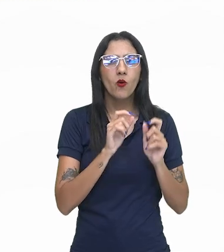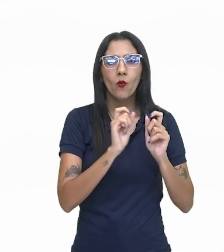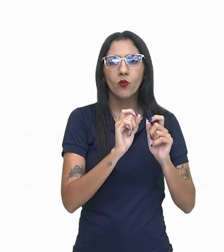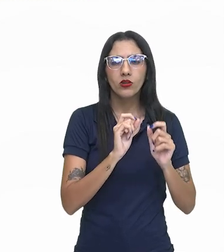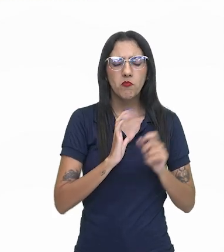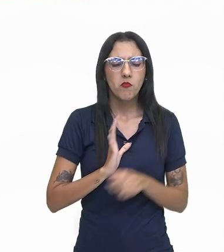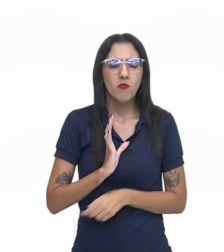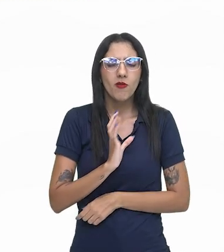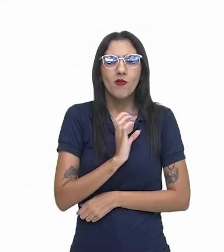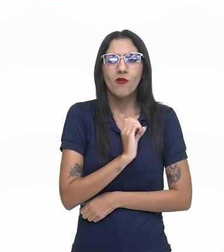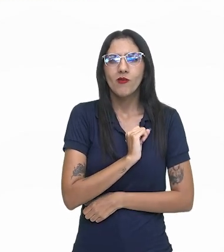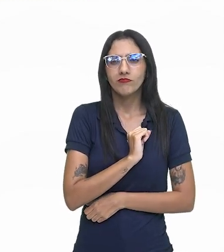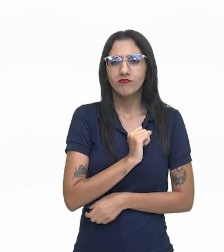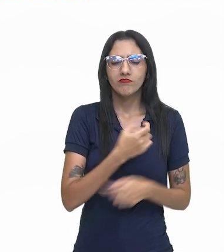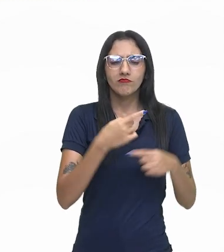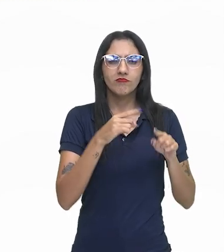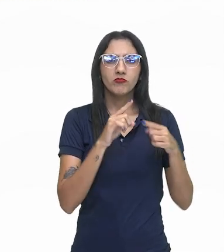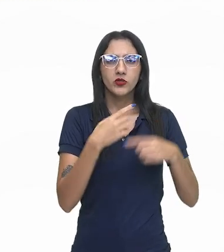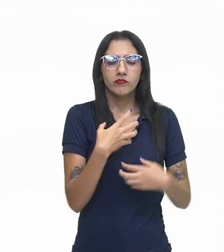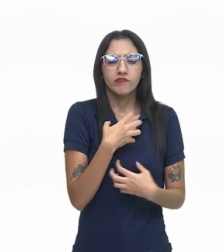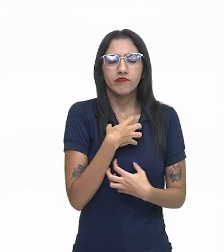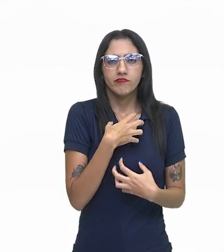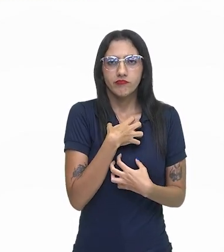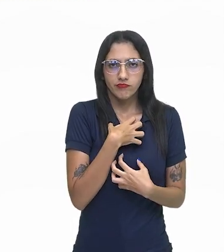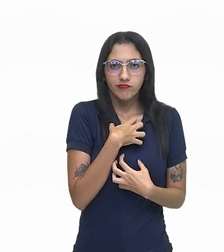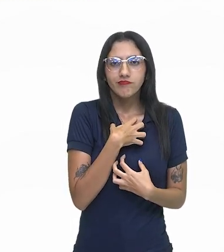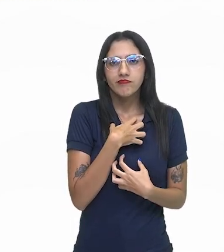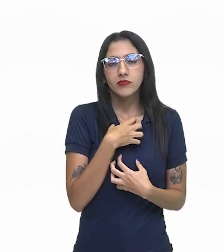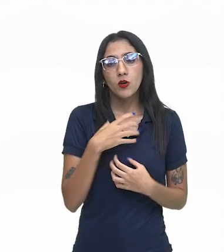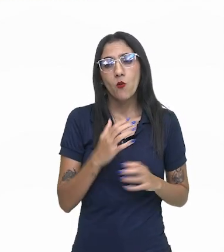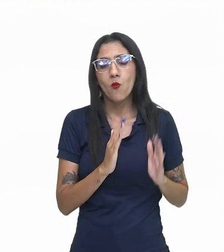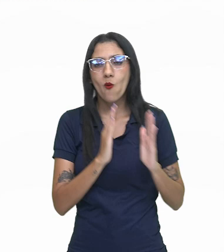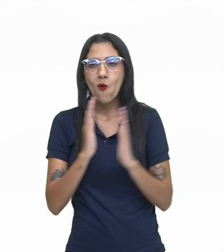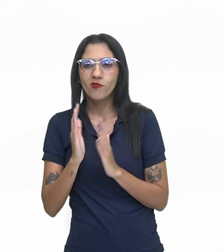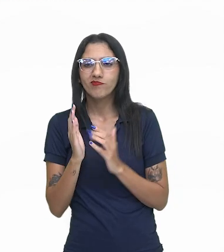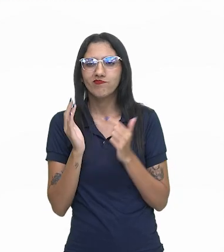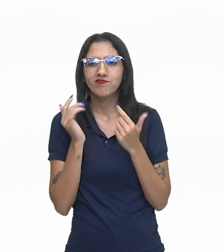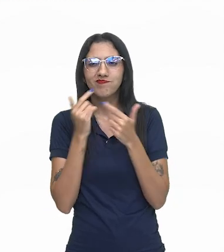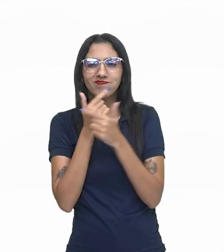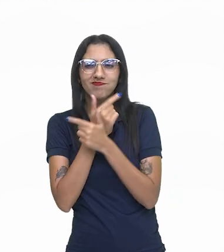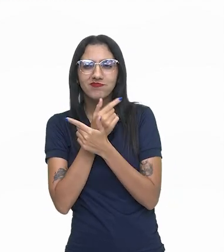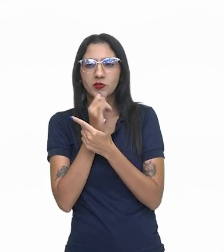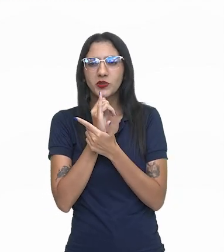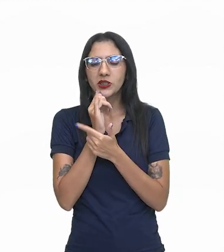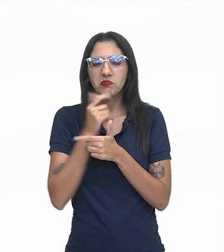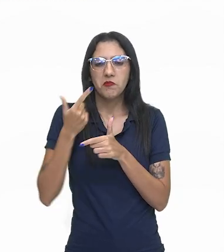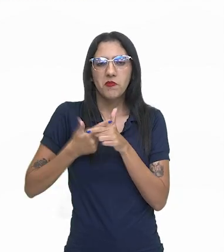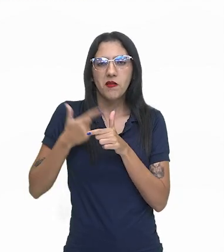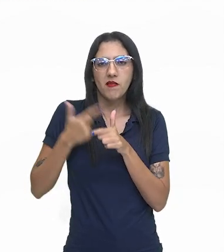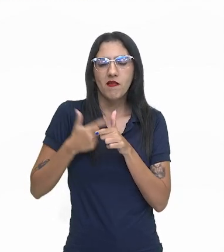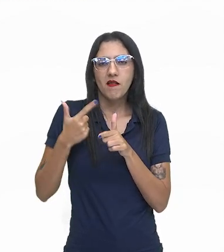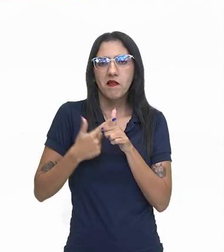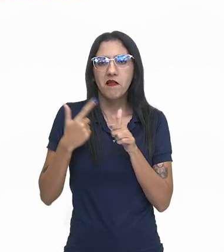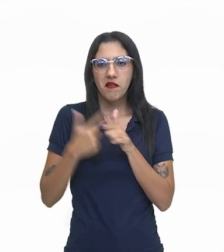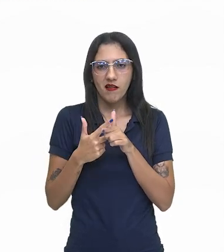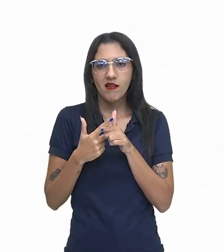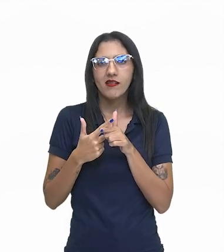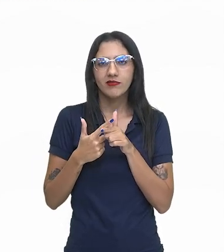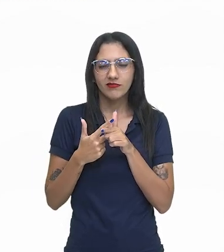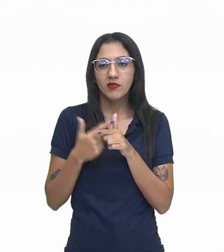o amor, para os sentimentos. O satírico era para crítica, já está dizendo, era